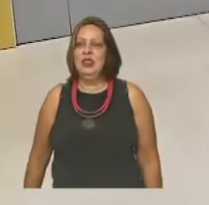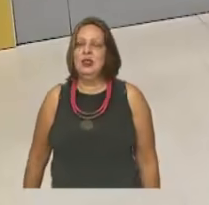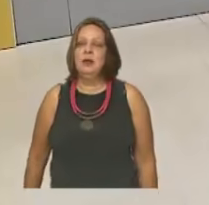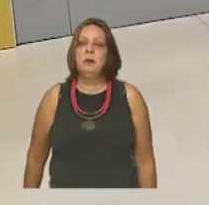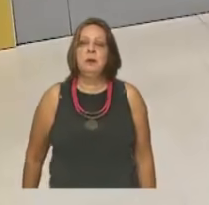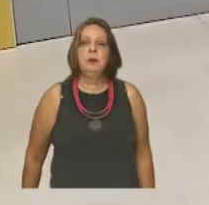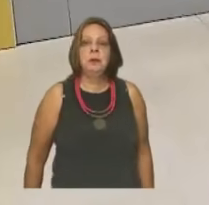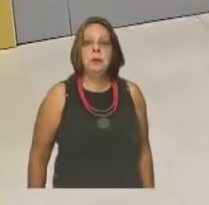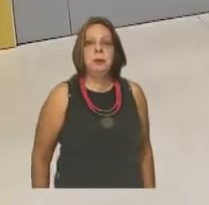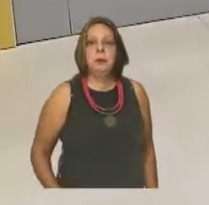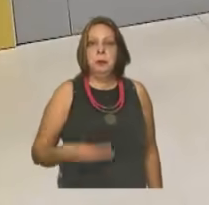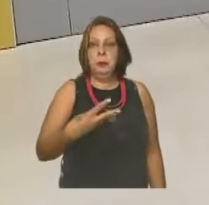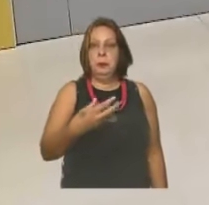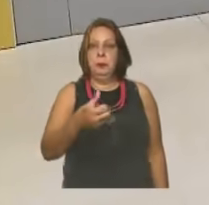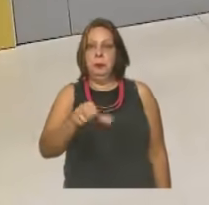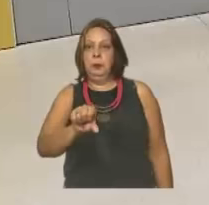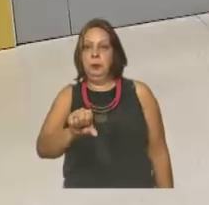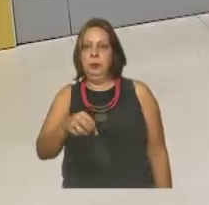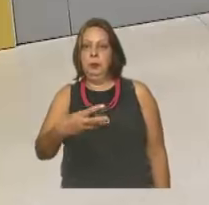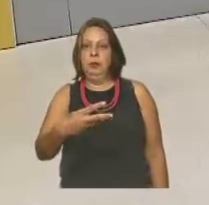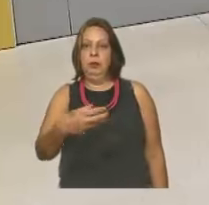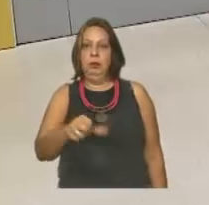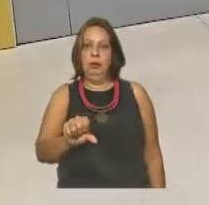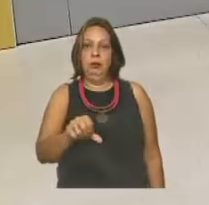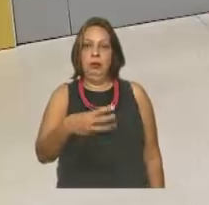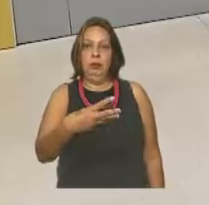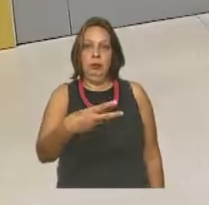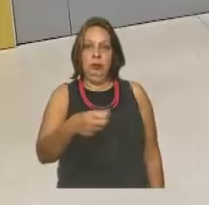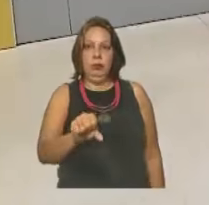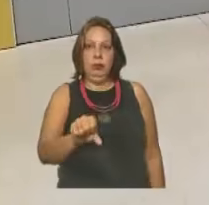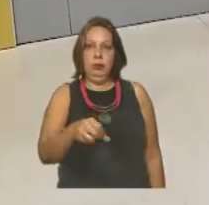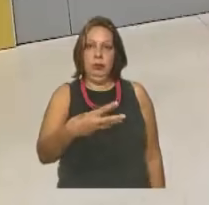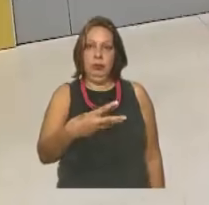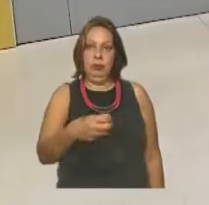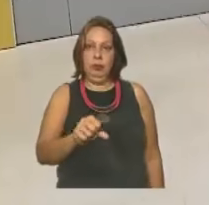Vai lá, 36. O 39 saiu também, 39.